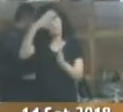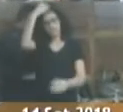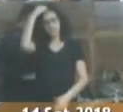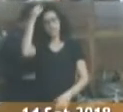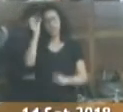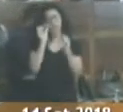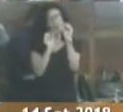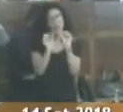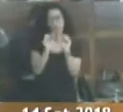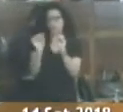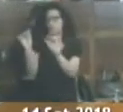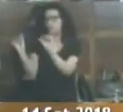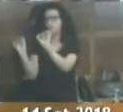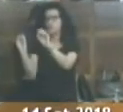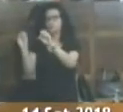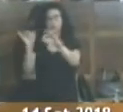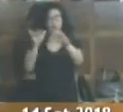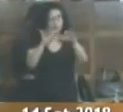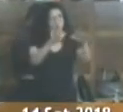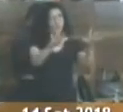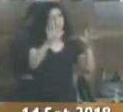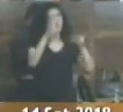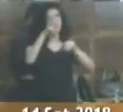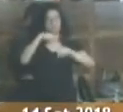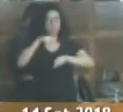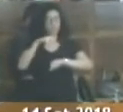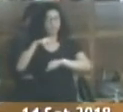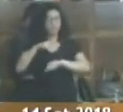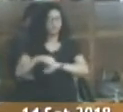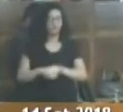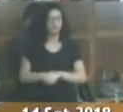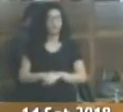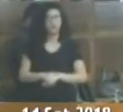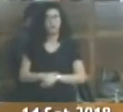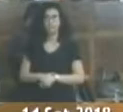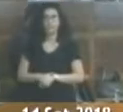e se espalham por todo o país.